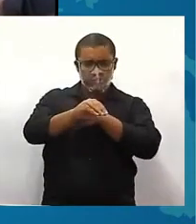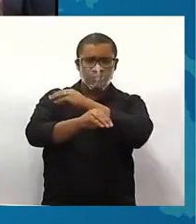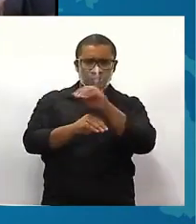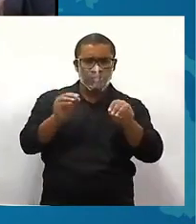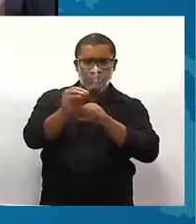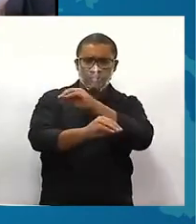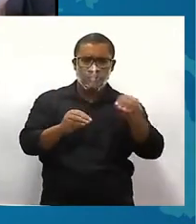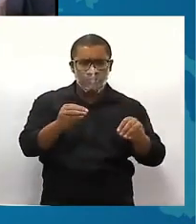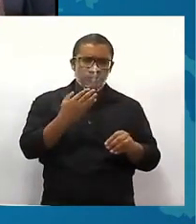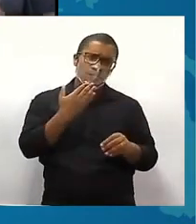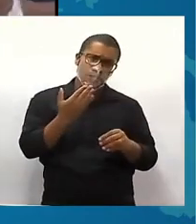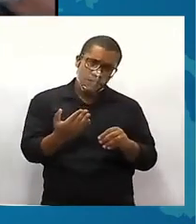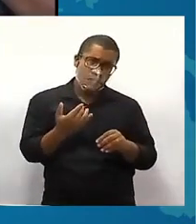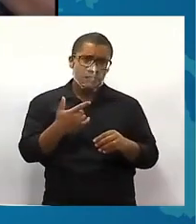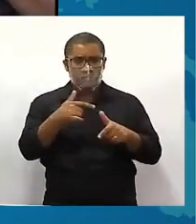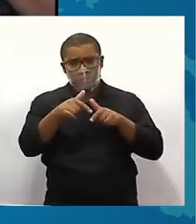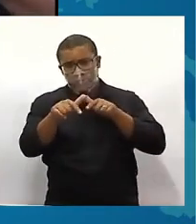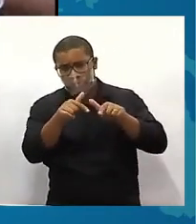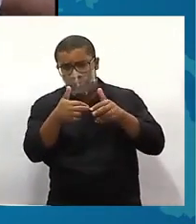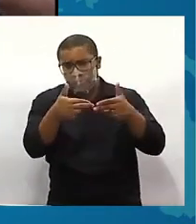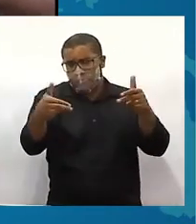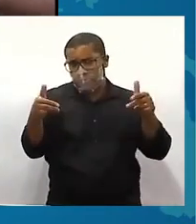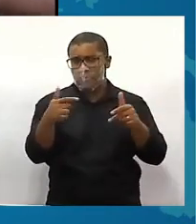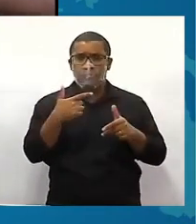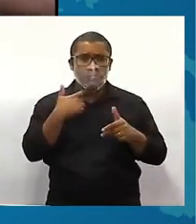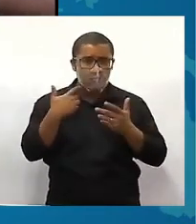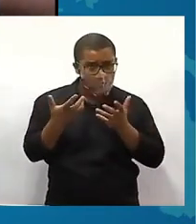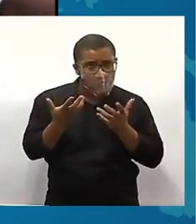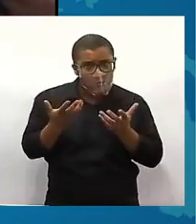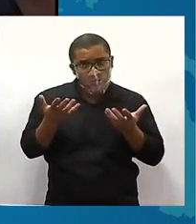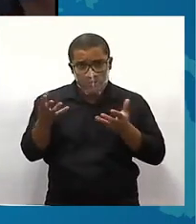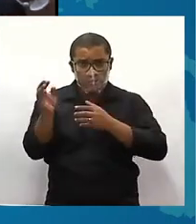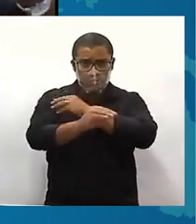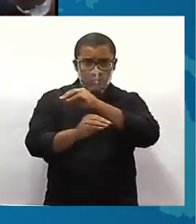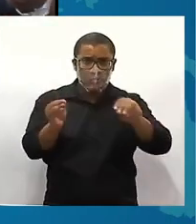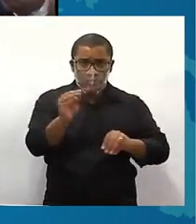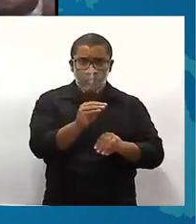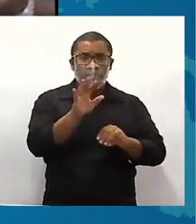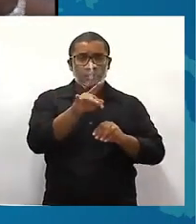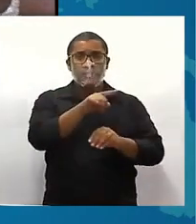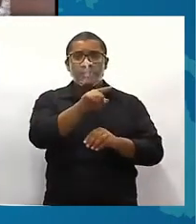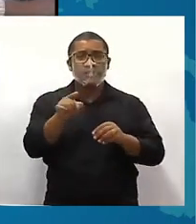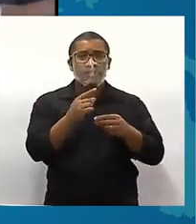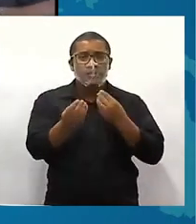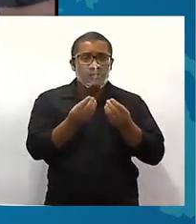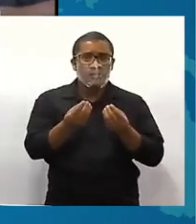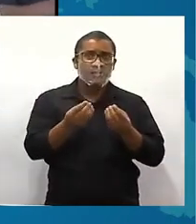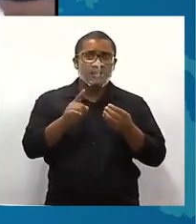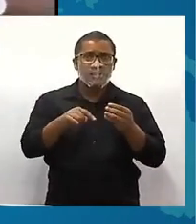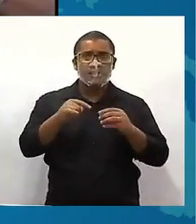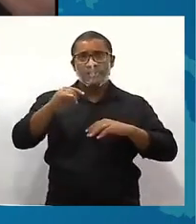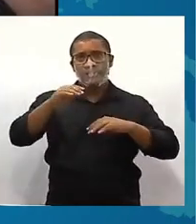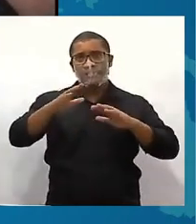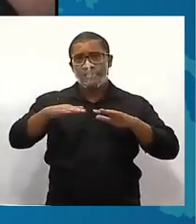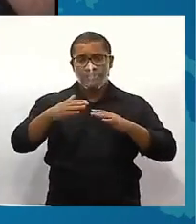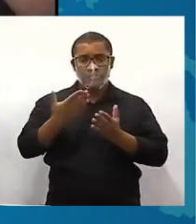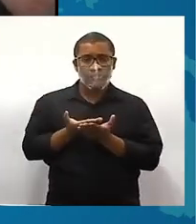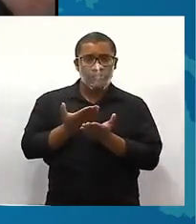de outras oportunidades. Então essas pessoas, há uma boa parte delas capacitação, ela